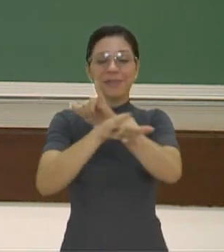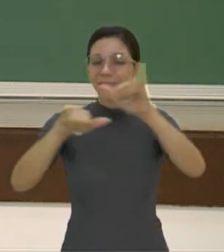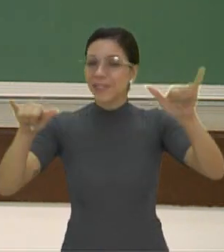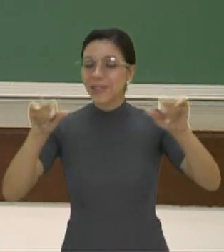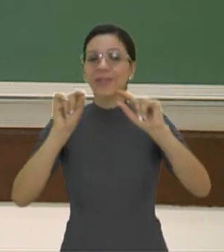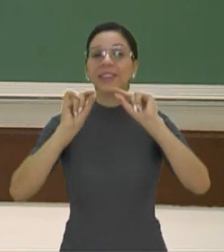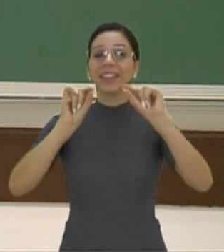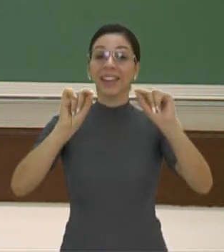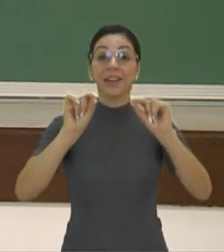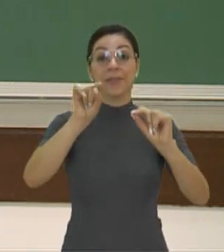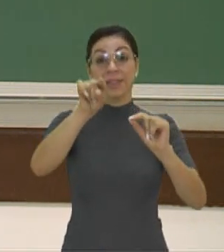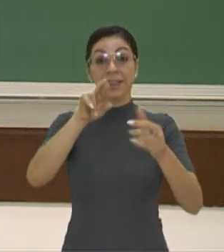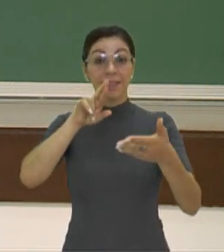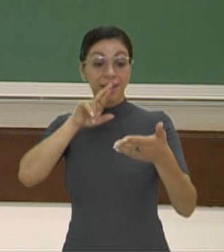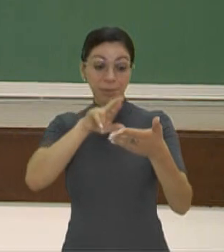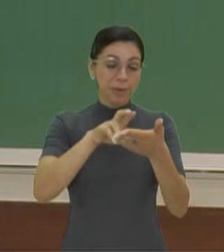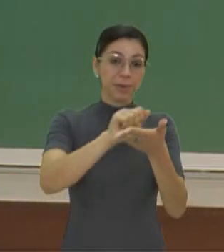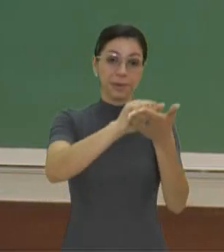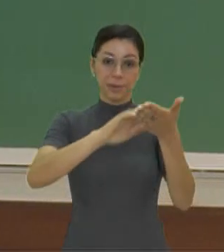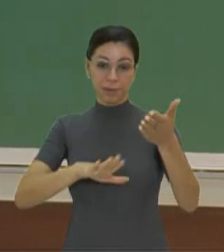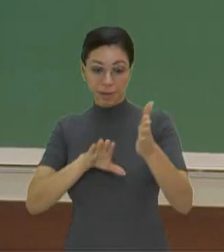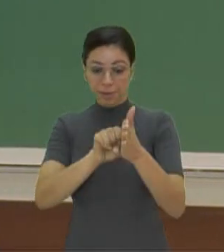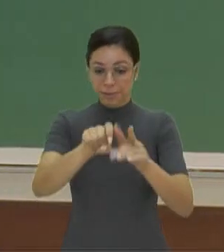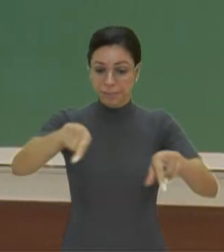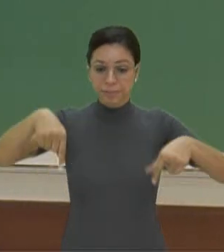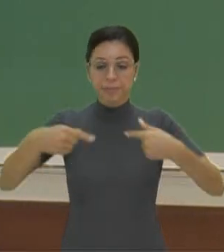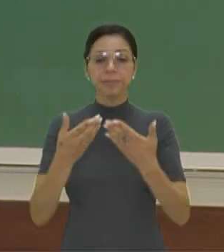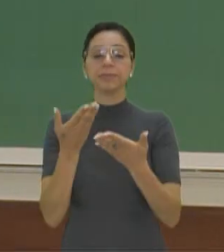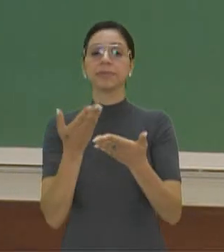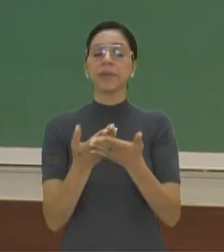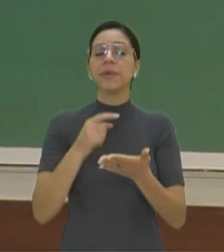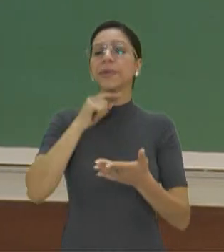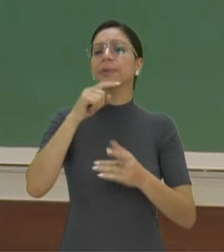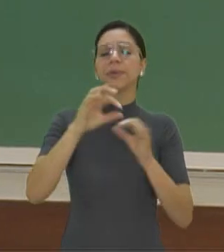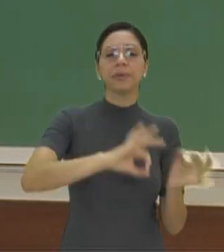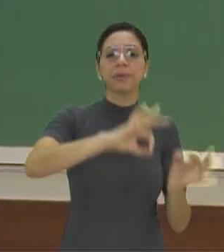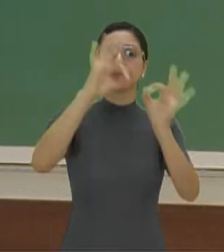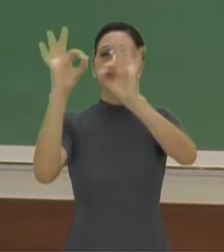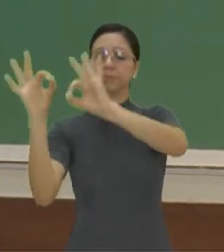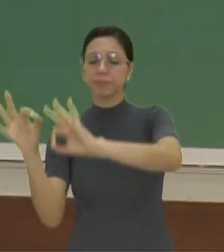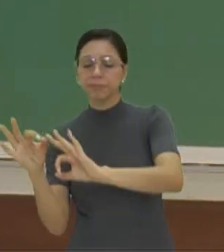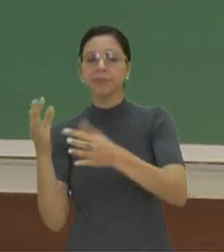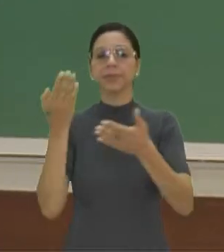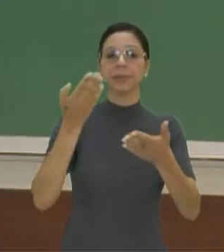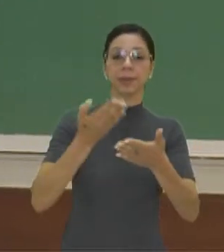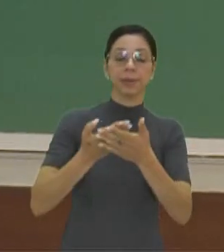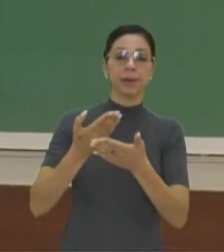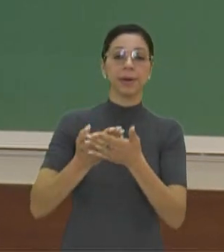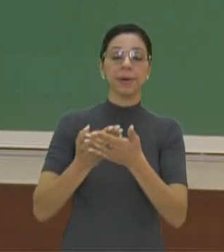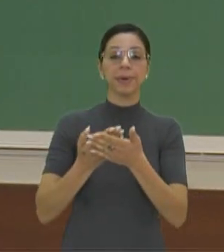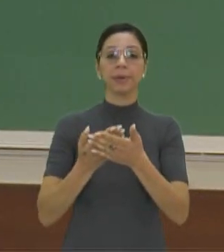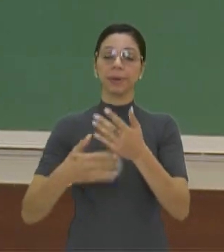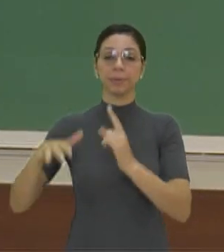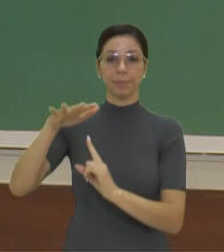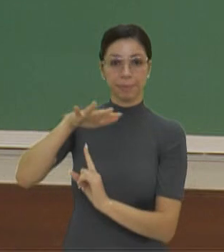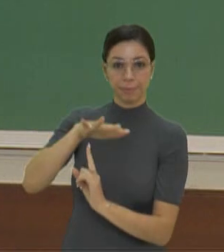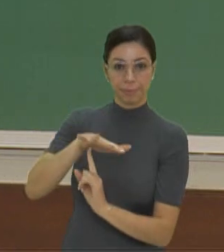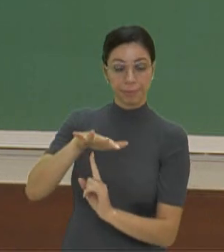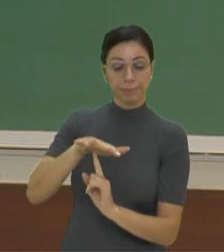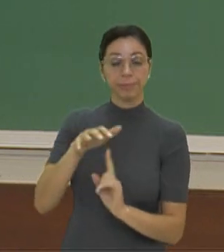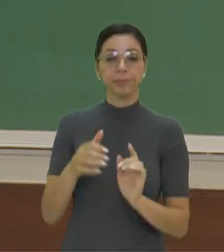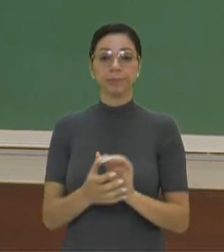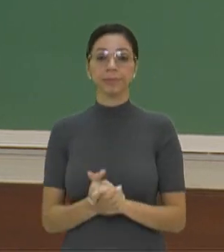vocês de fazerem as atividades do Classroom, de na dúvida assistam às aulas do Aula Paraná, seja qual for o vínculo que